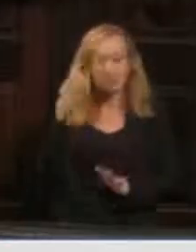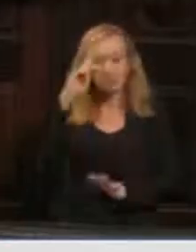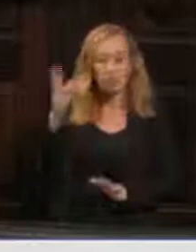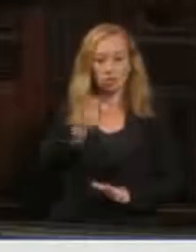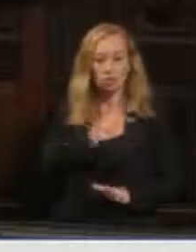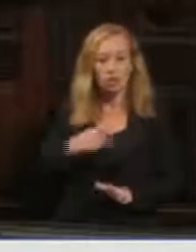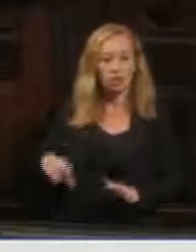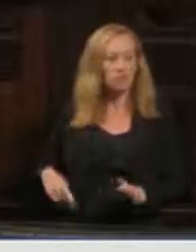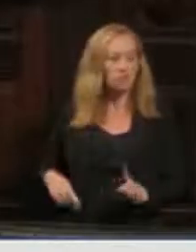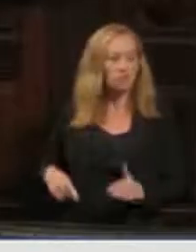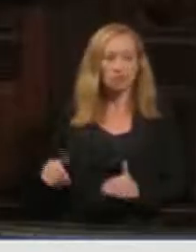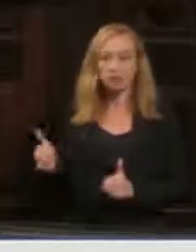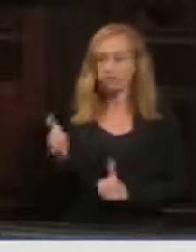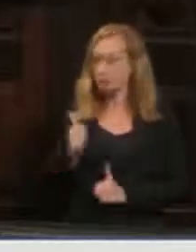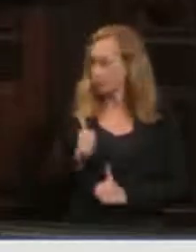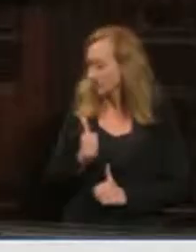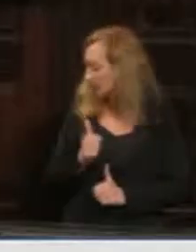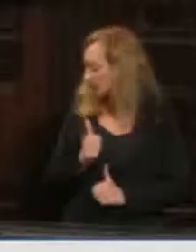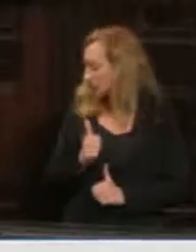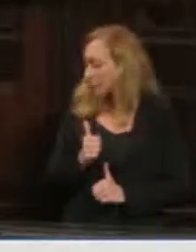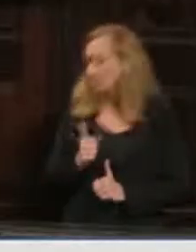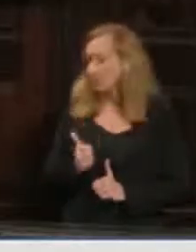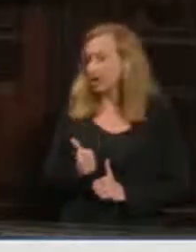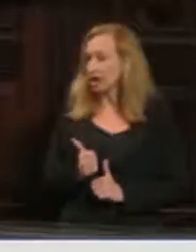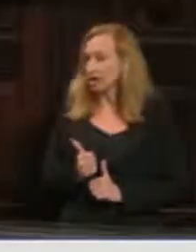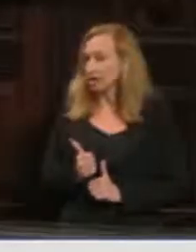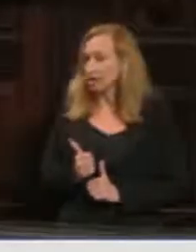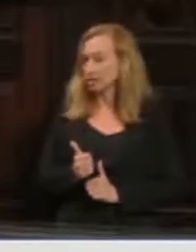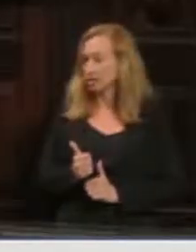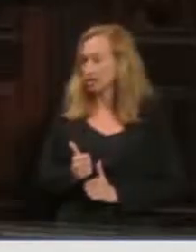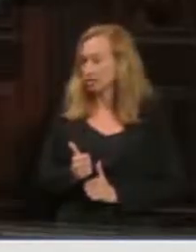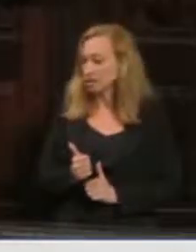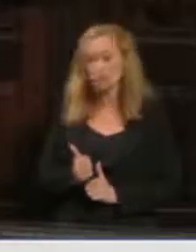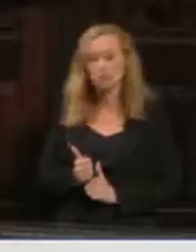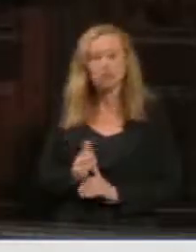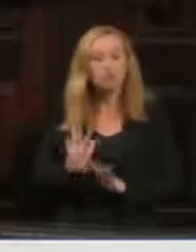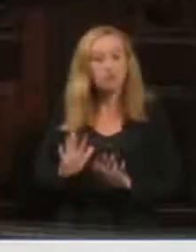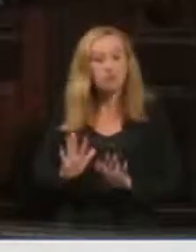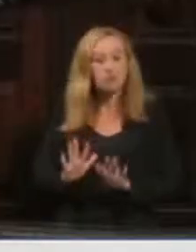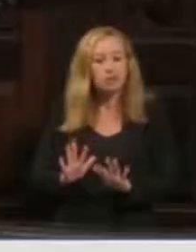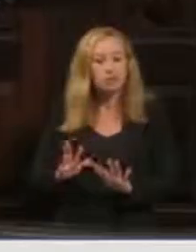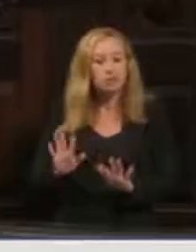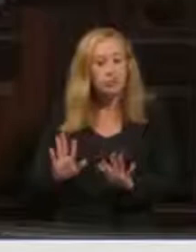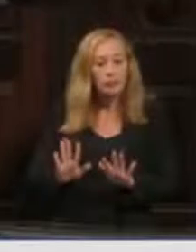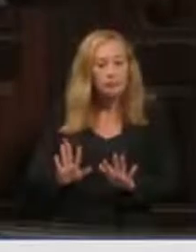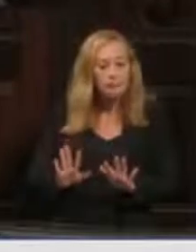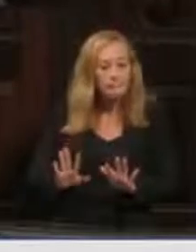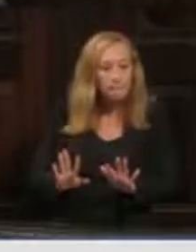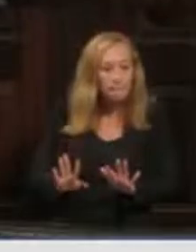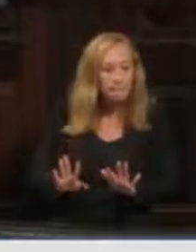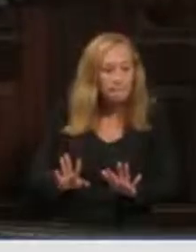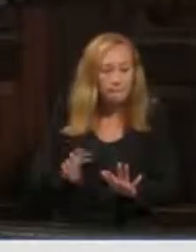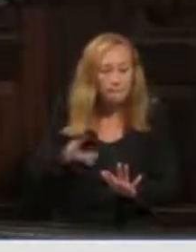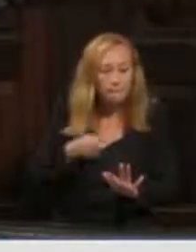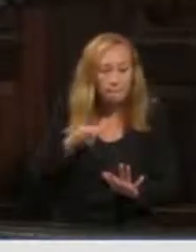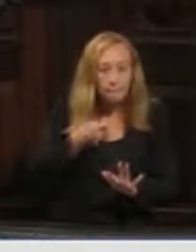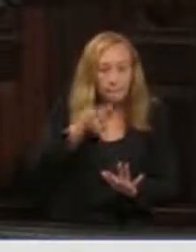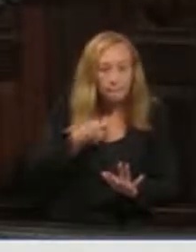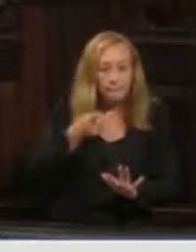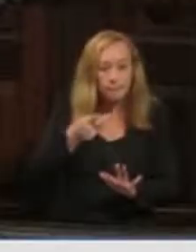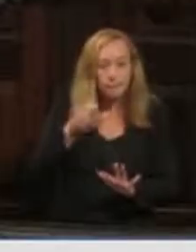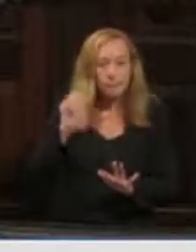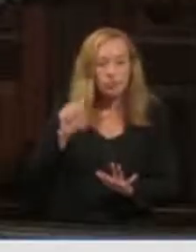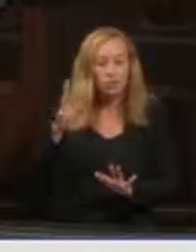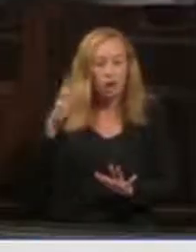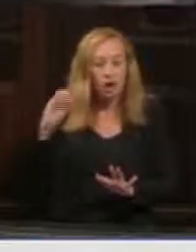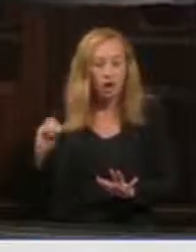gentileza? Sim, senhor. Quero parabenizá-lo pelo belo tema. É de se lamentar o Arco